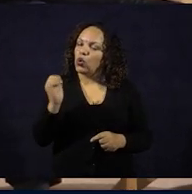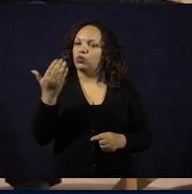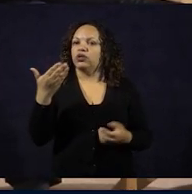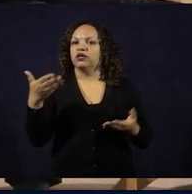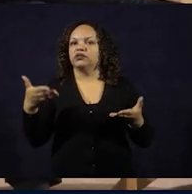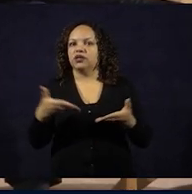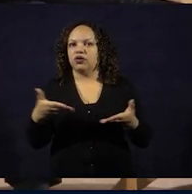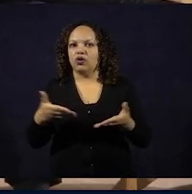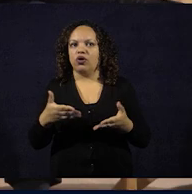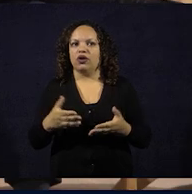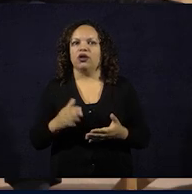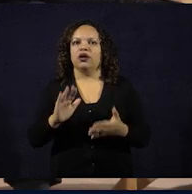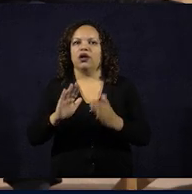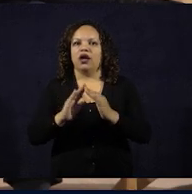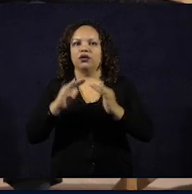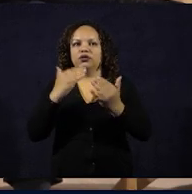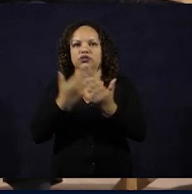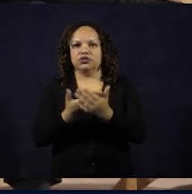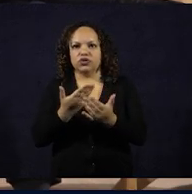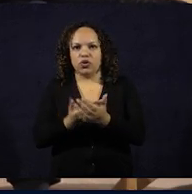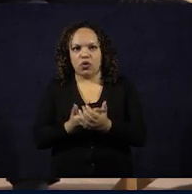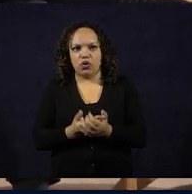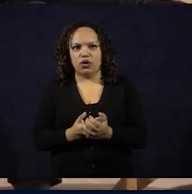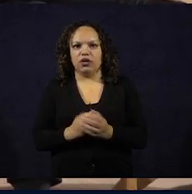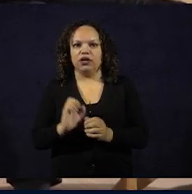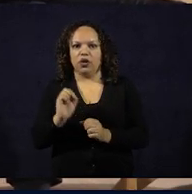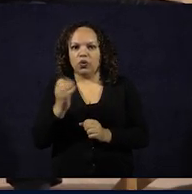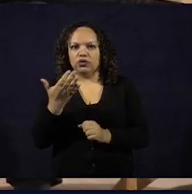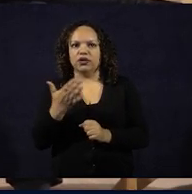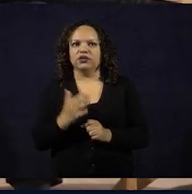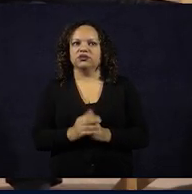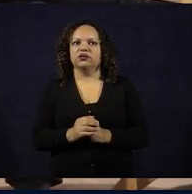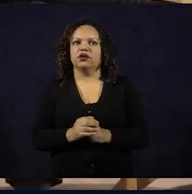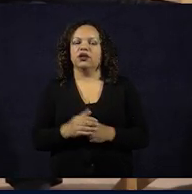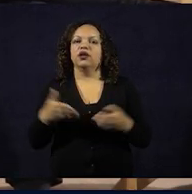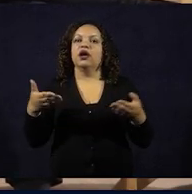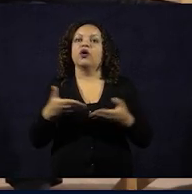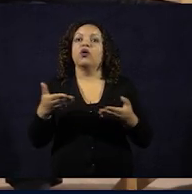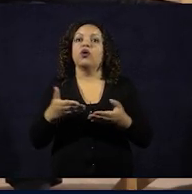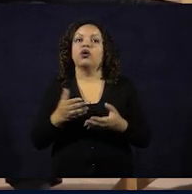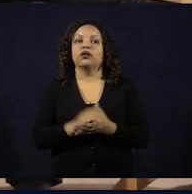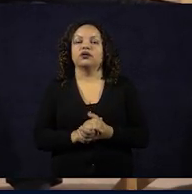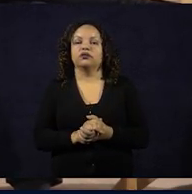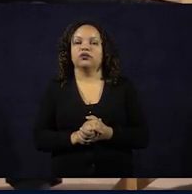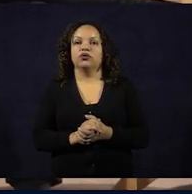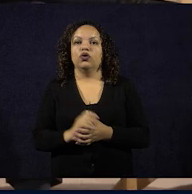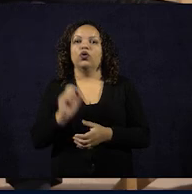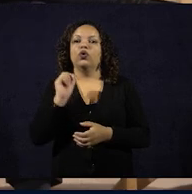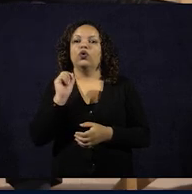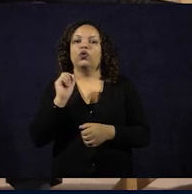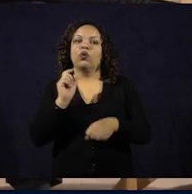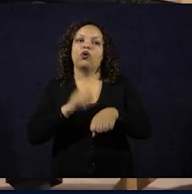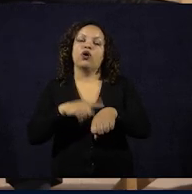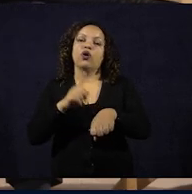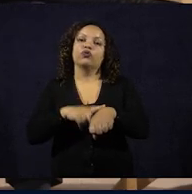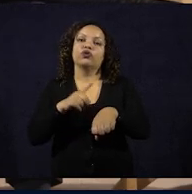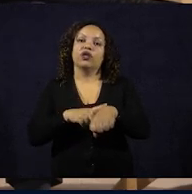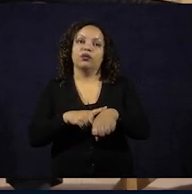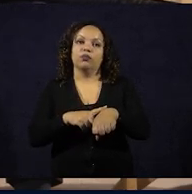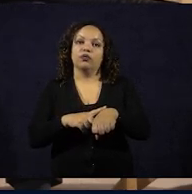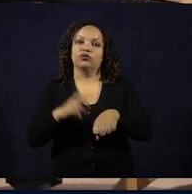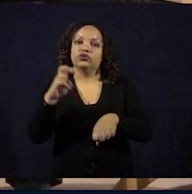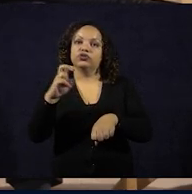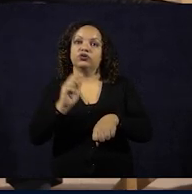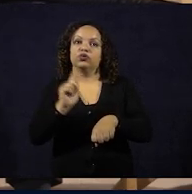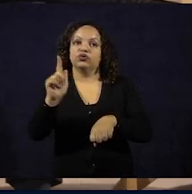materializando vocês estão exemplo da escola acho que já é um bom exemplo de algo que já tá acontecendo agora qual que é o cronograma de implementação de 5g